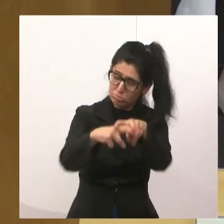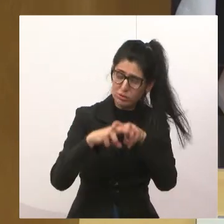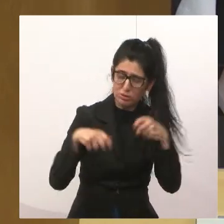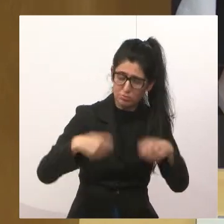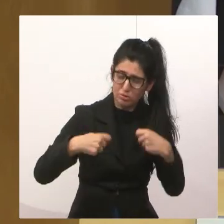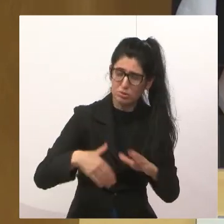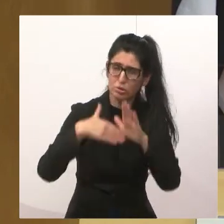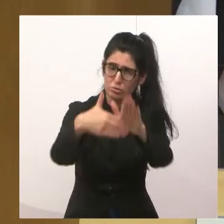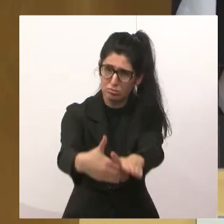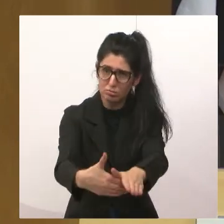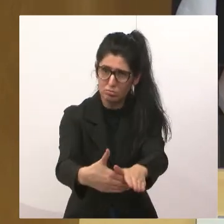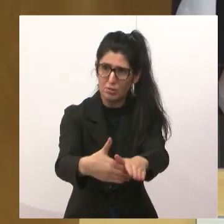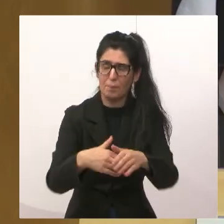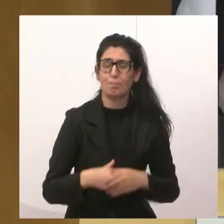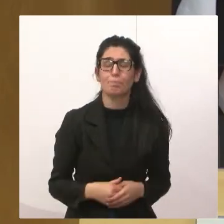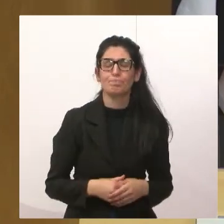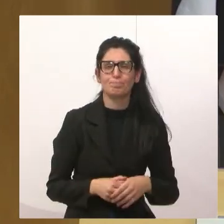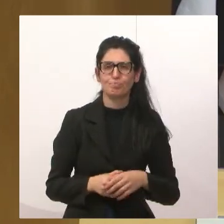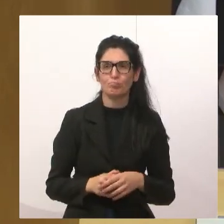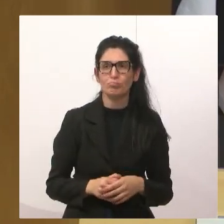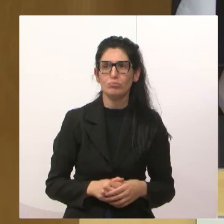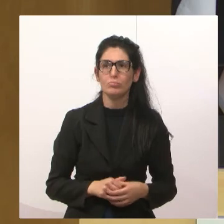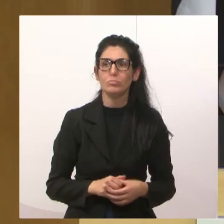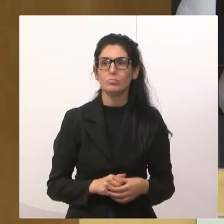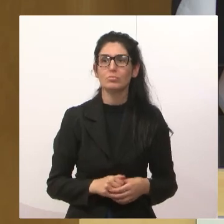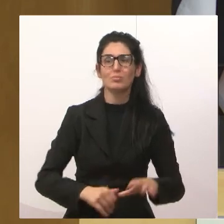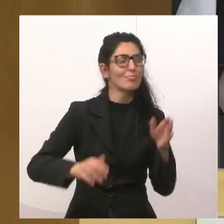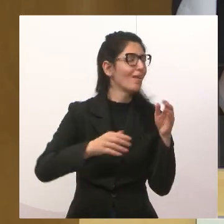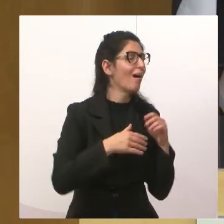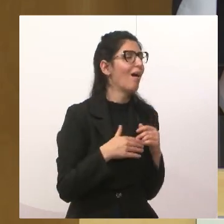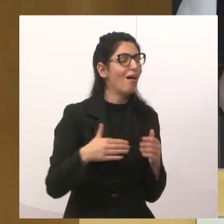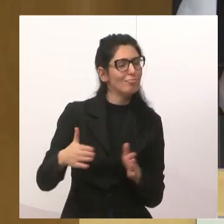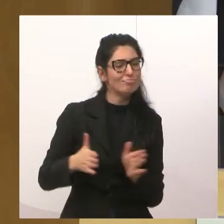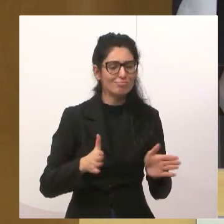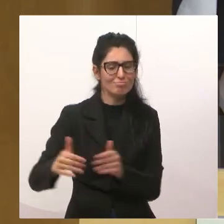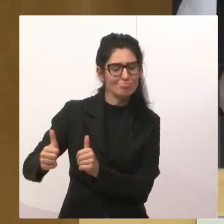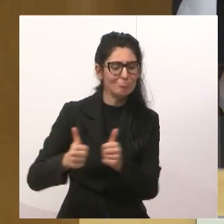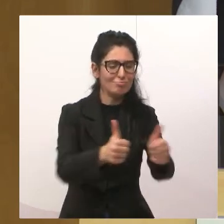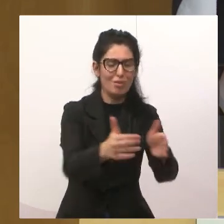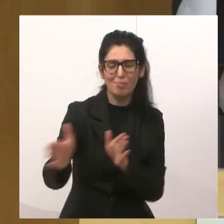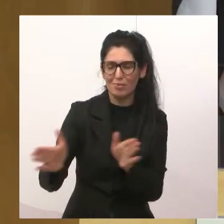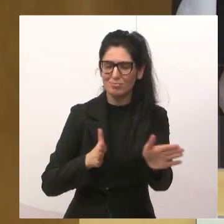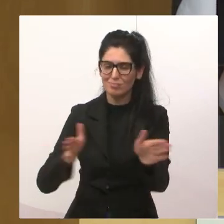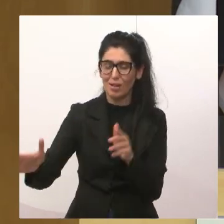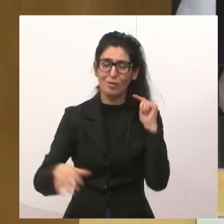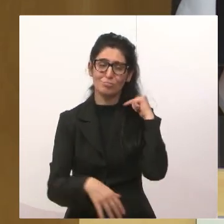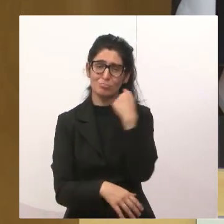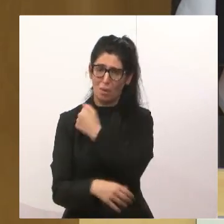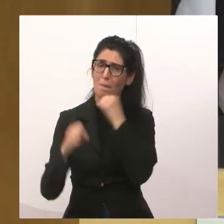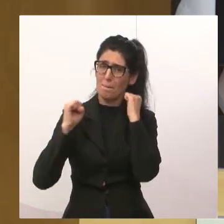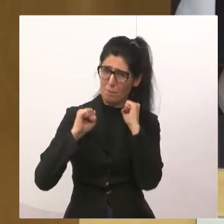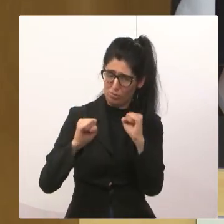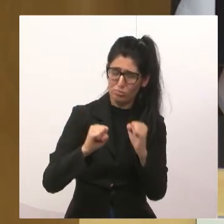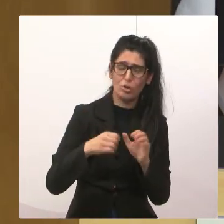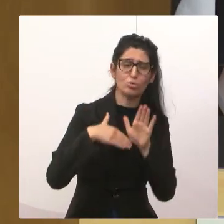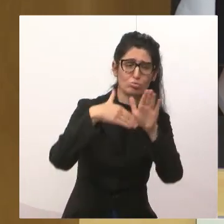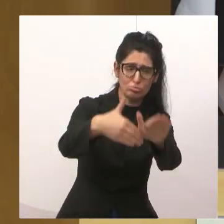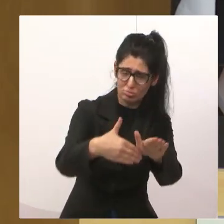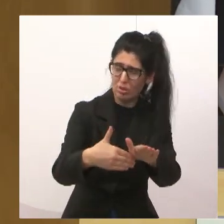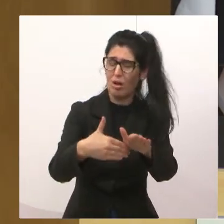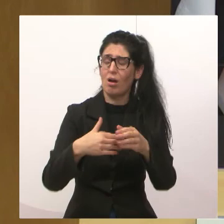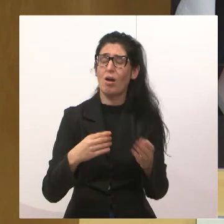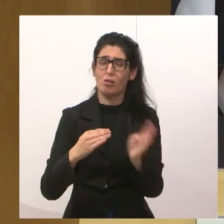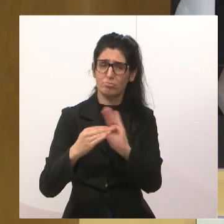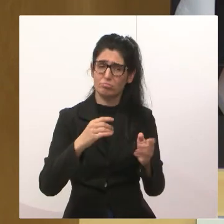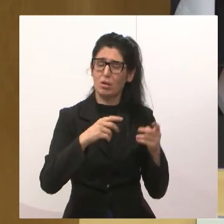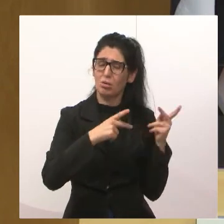mandato e dizer que estou aqui à disposição para ir até o seu bairro, para ajudar na reivindicação, mas também o nosso